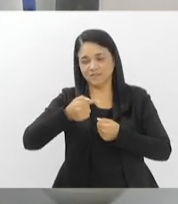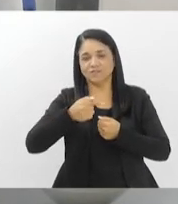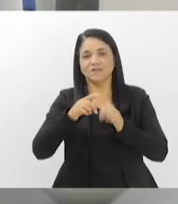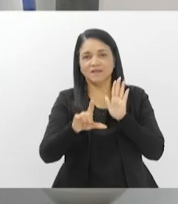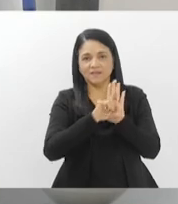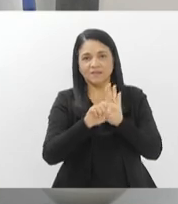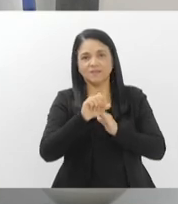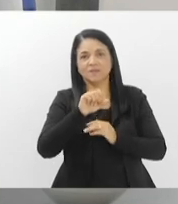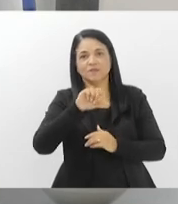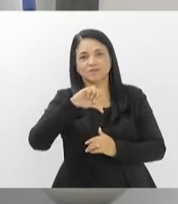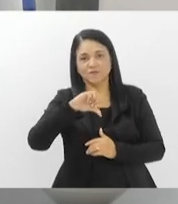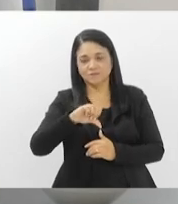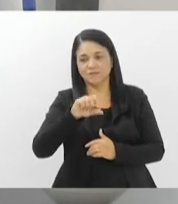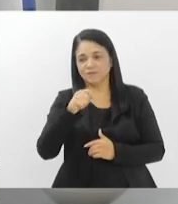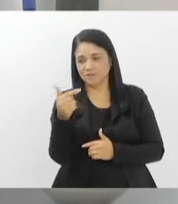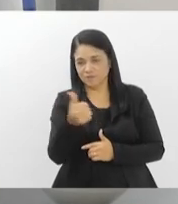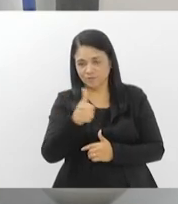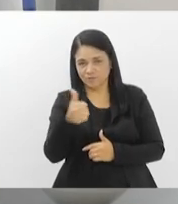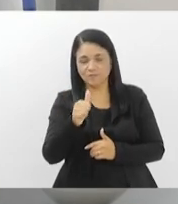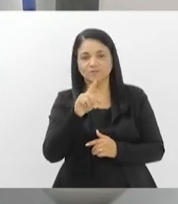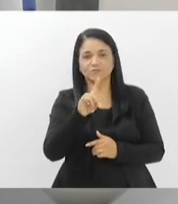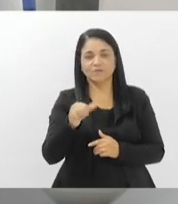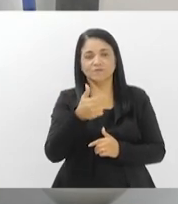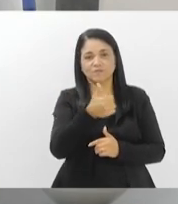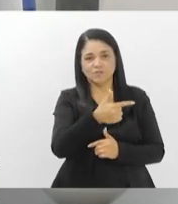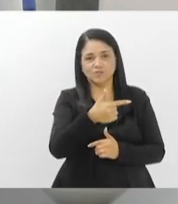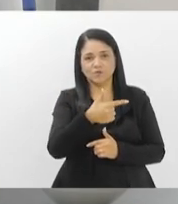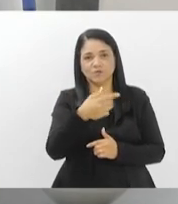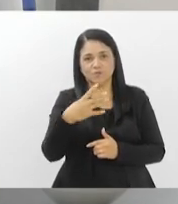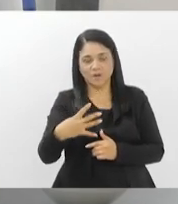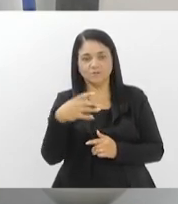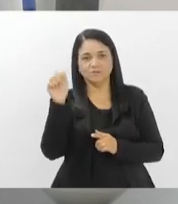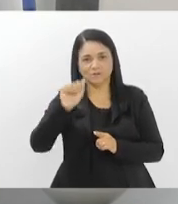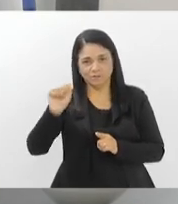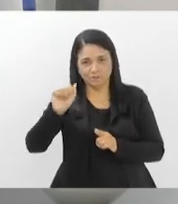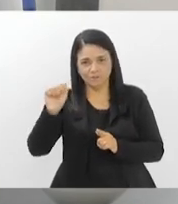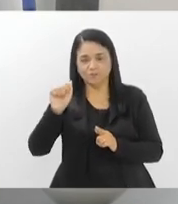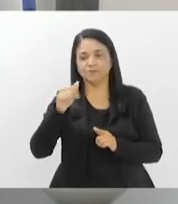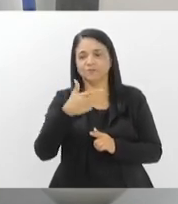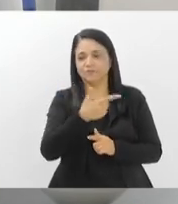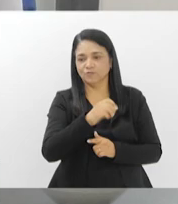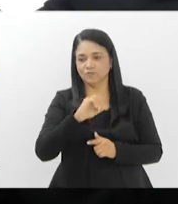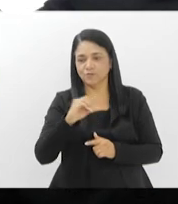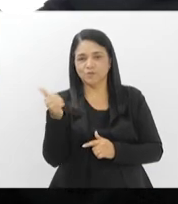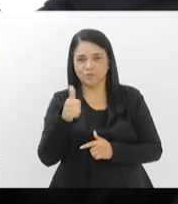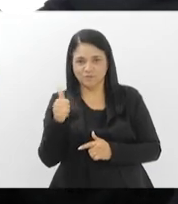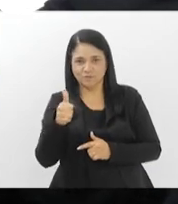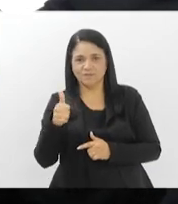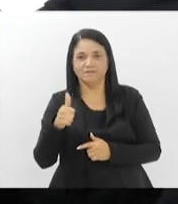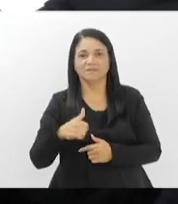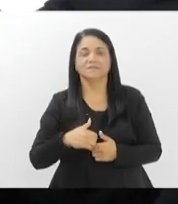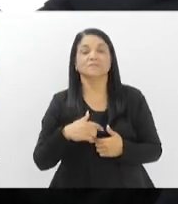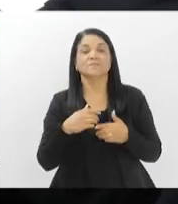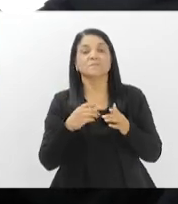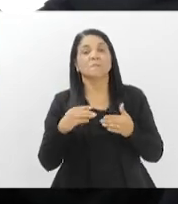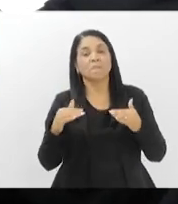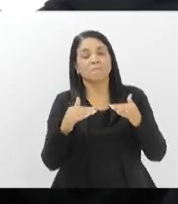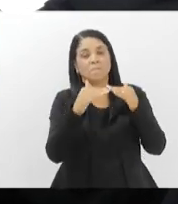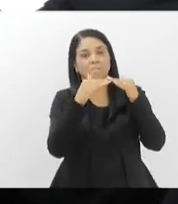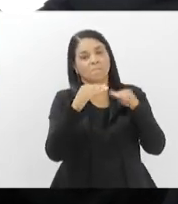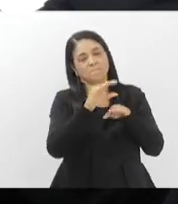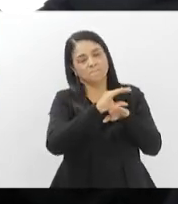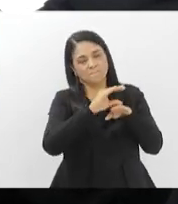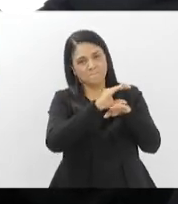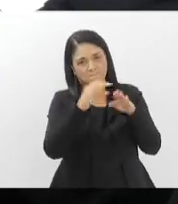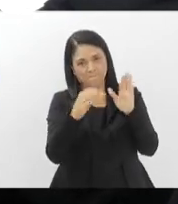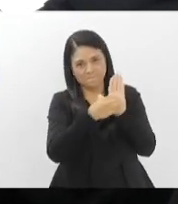9.811, de 24 de agosto de 2022. Para aparecer, deputada Érica Takimoto. Aparecer pela constitucionalidade,